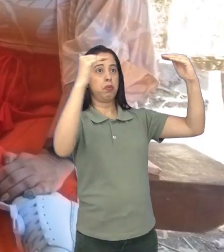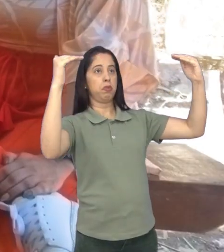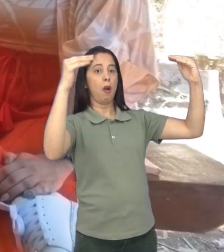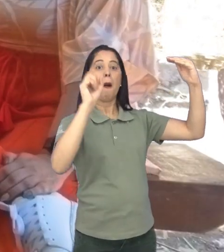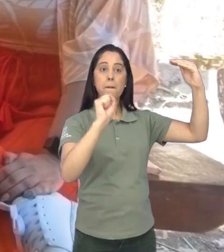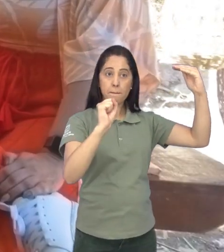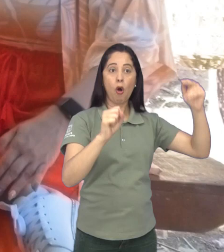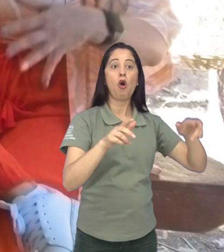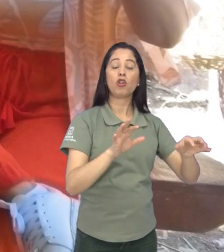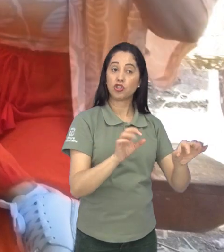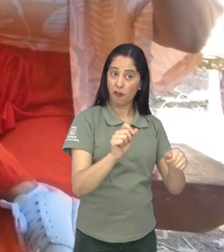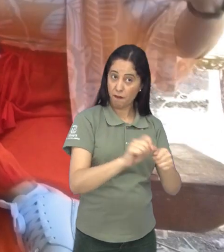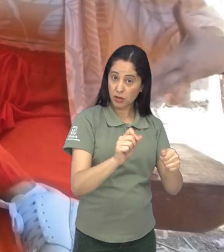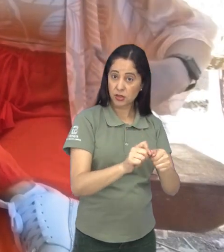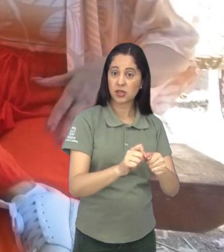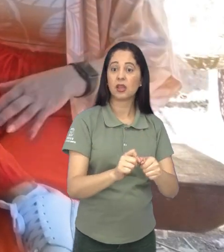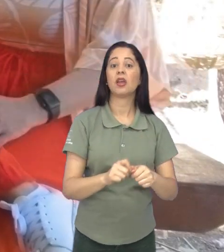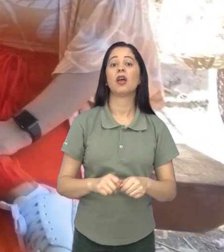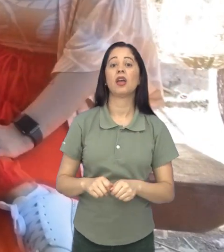E